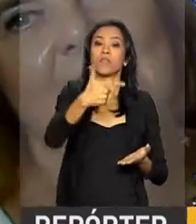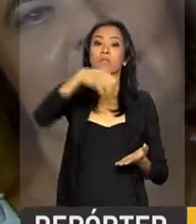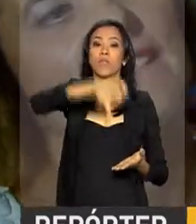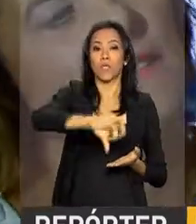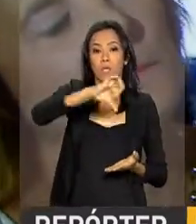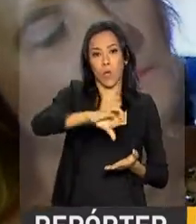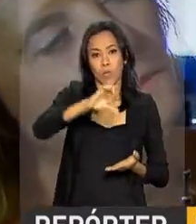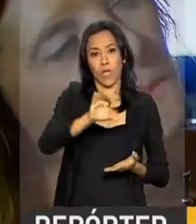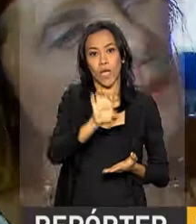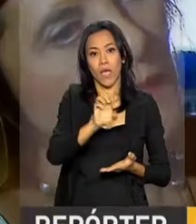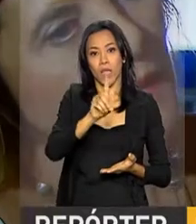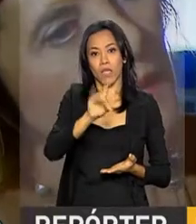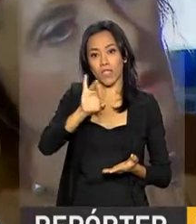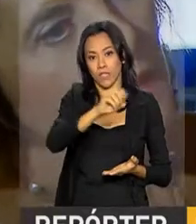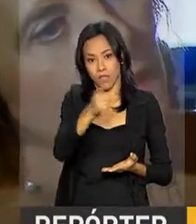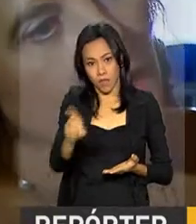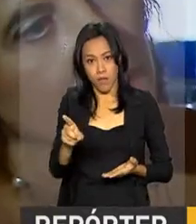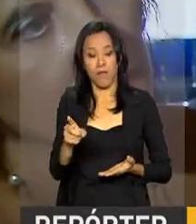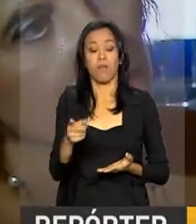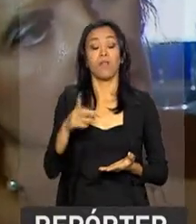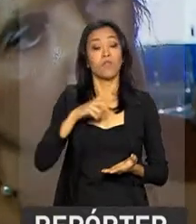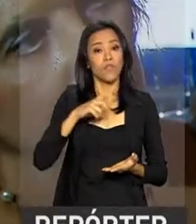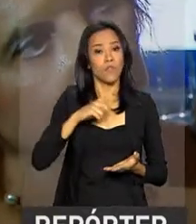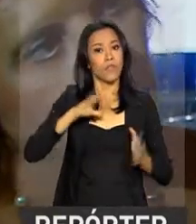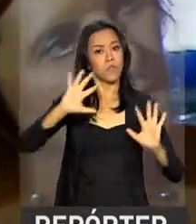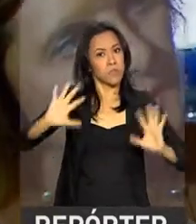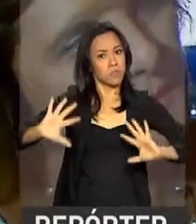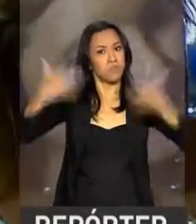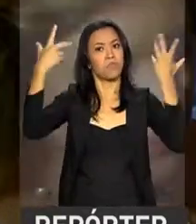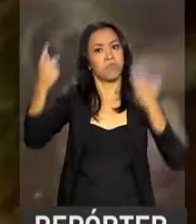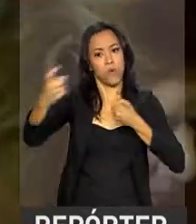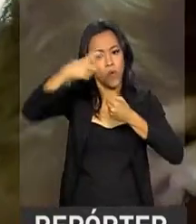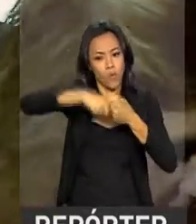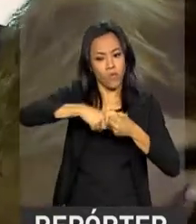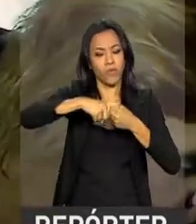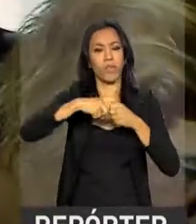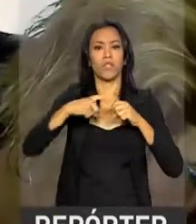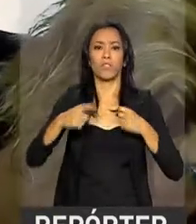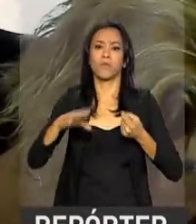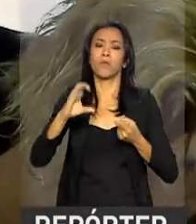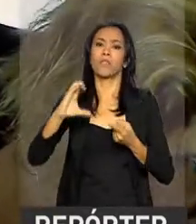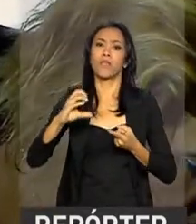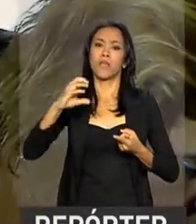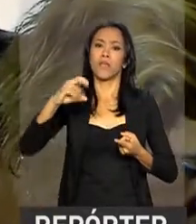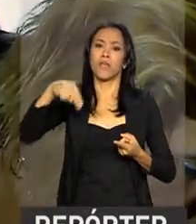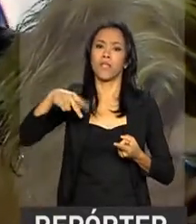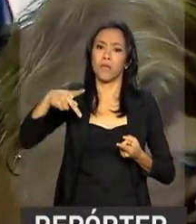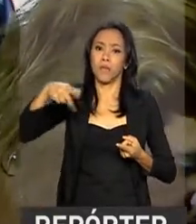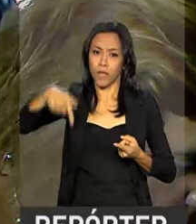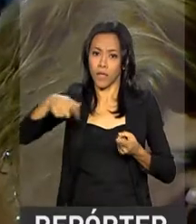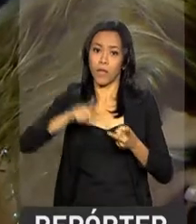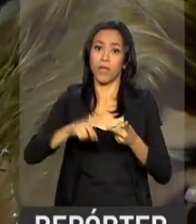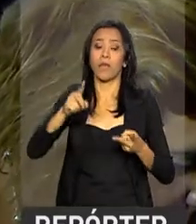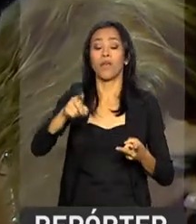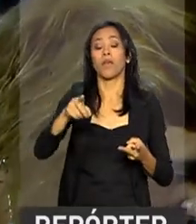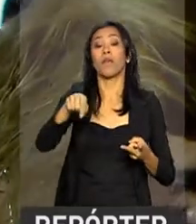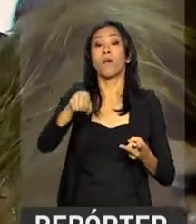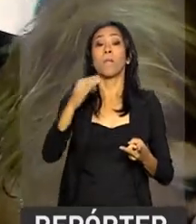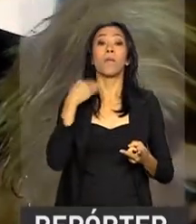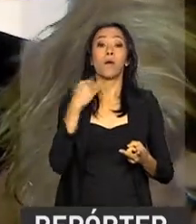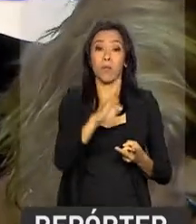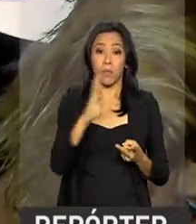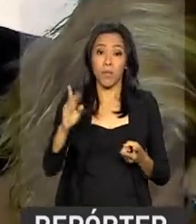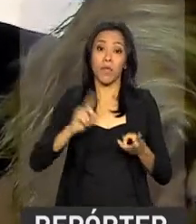tivemos a celebração do convênio do ministério cnpq com a fundação roberto marinho o banco do